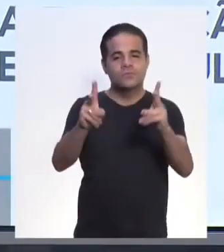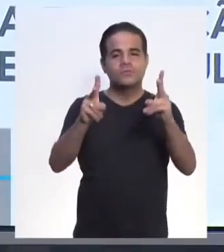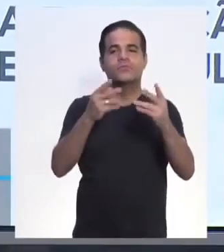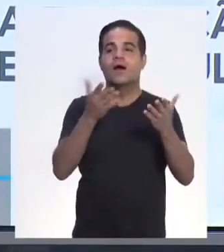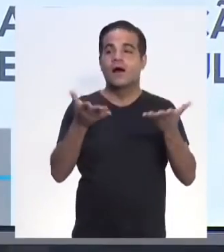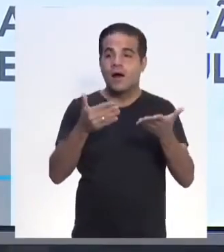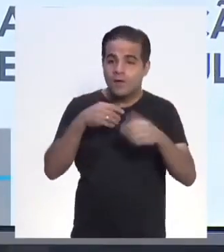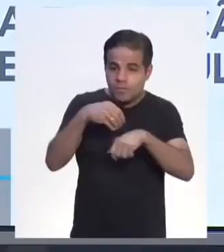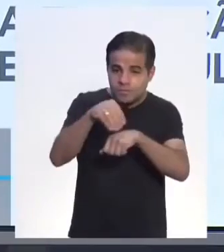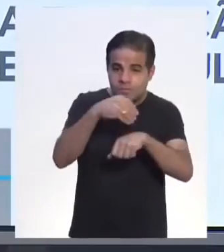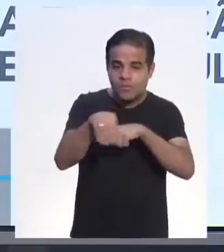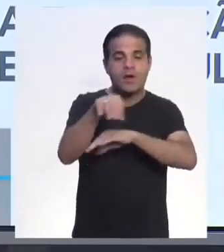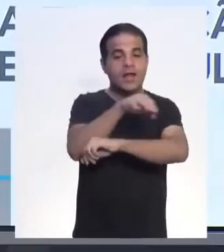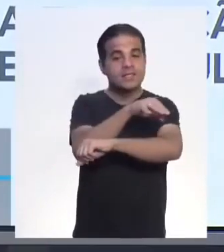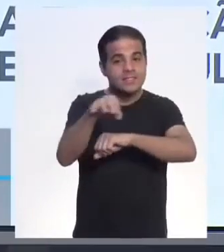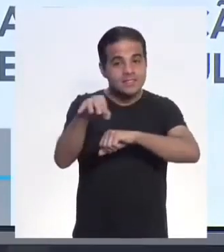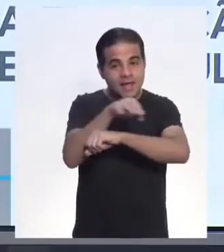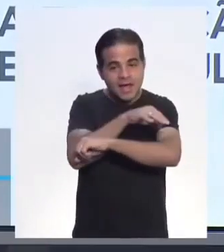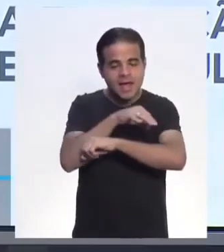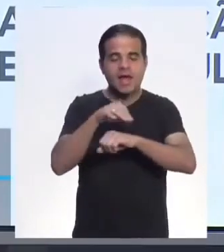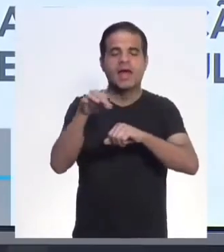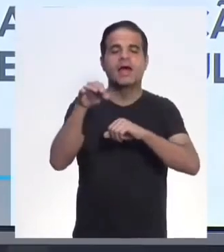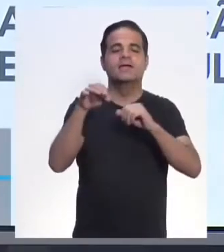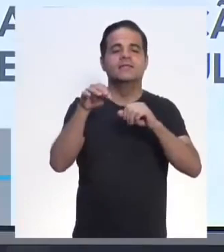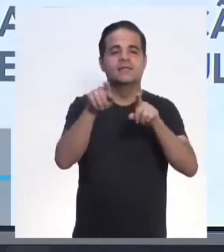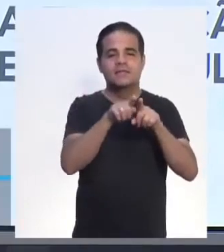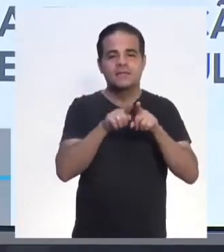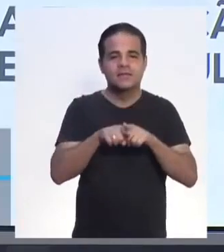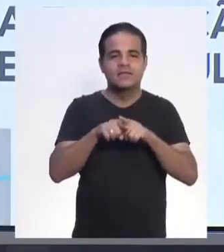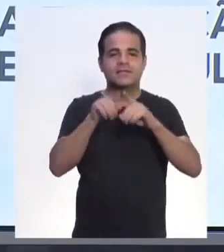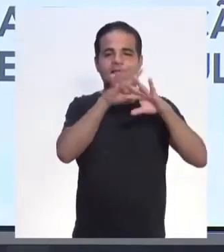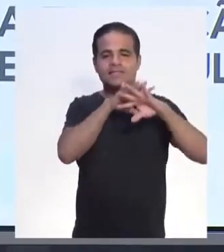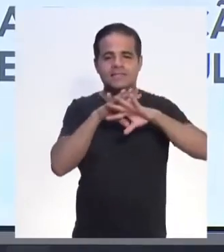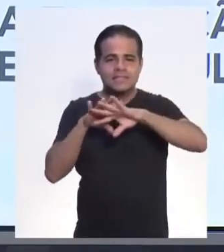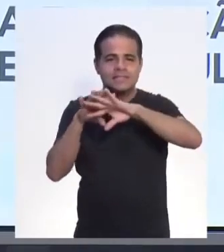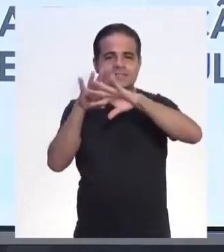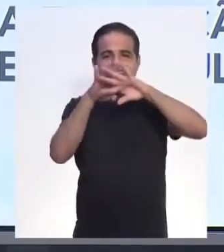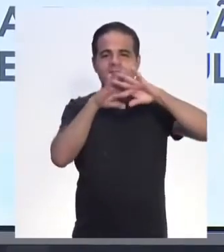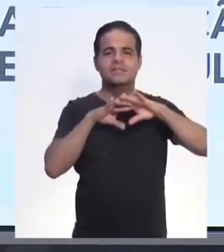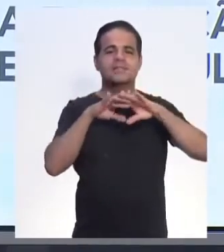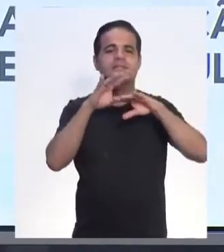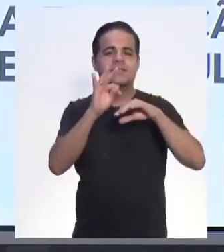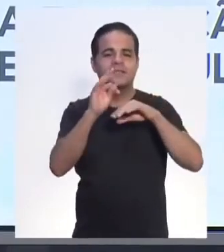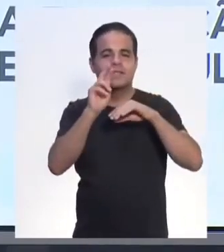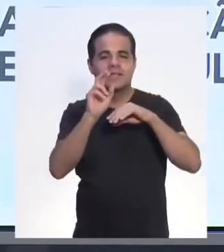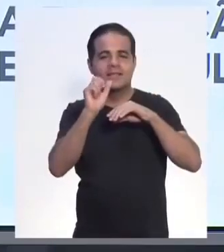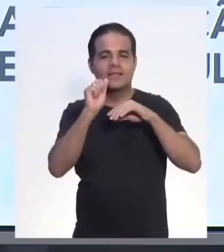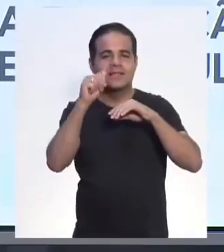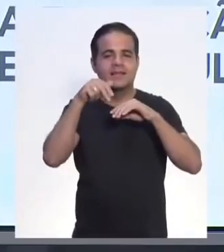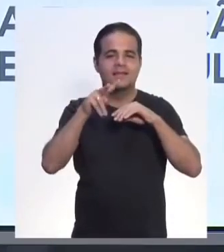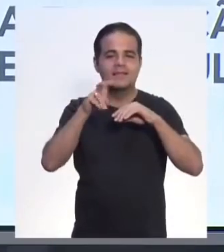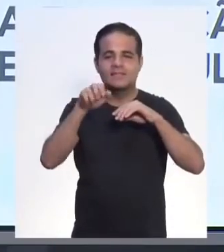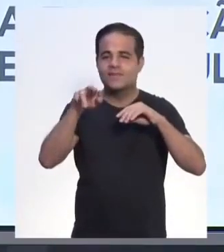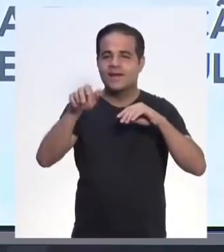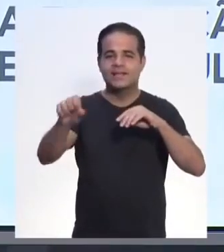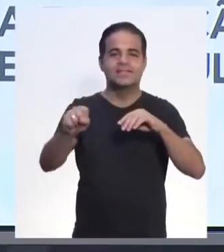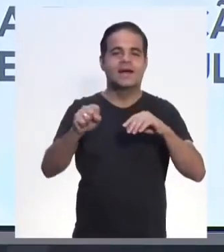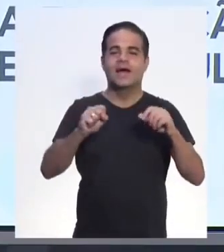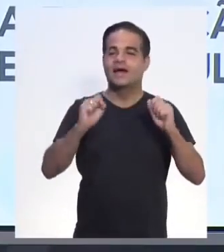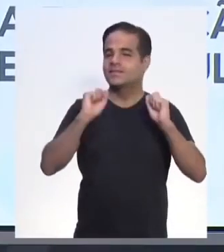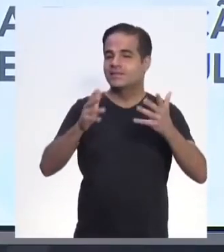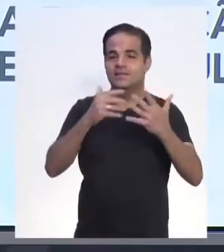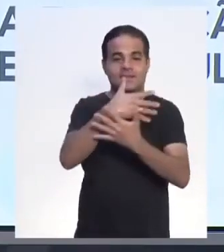questão aí das retas, dos ângulos, né? Das transversais. Essa é legal aí, ó, o Libras adora quando eu